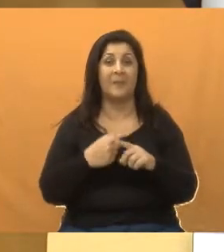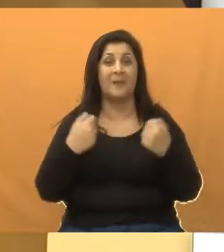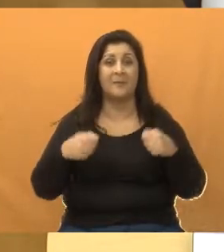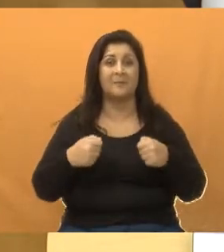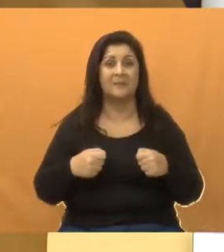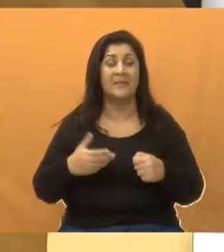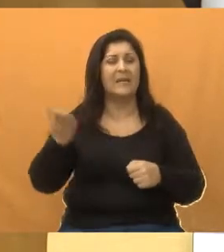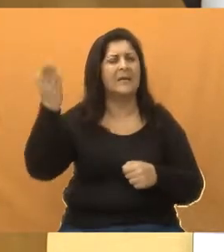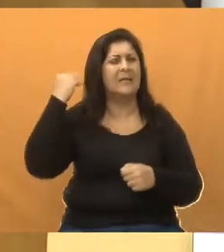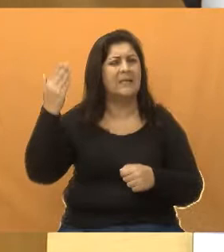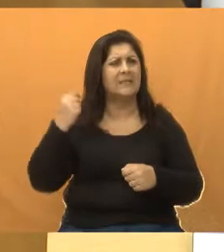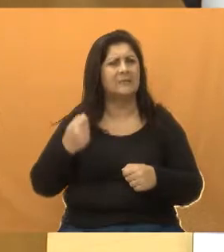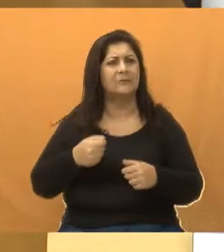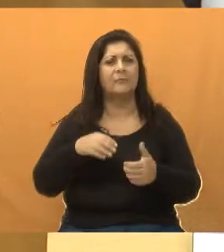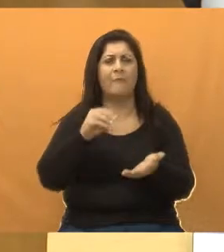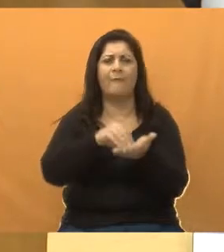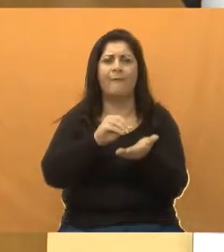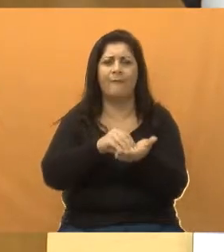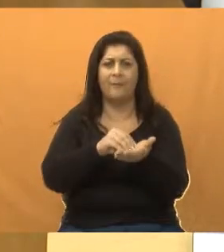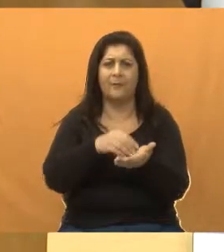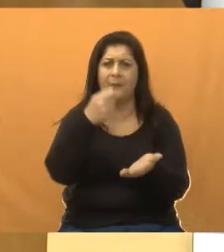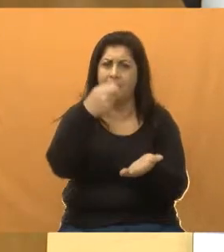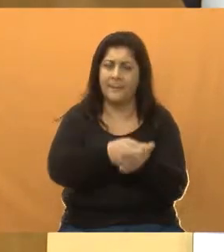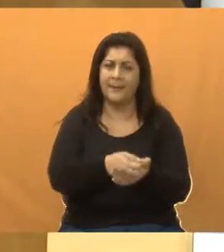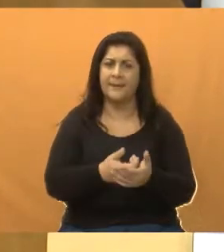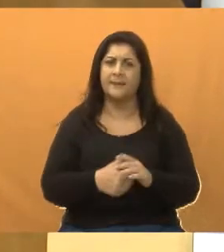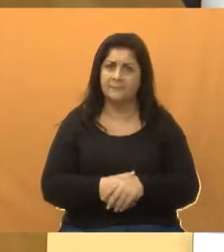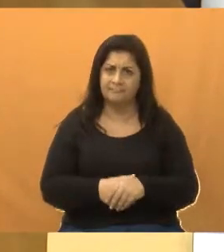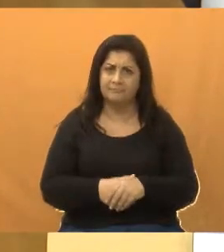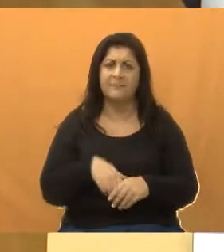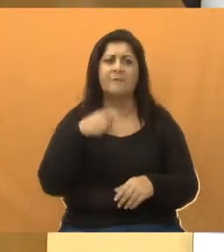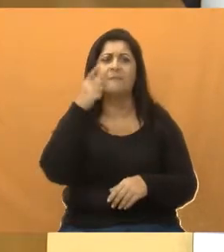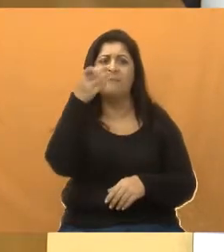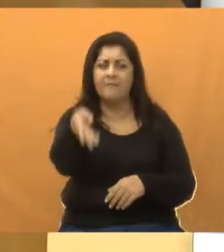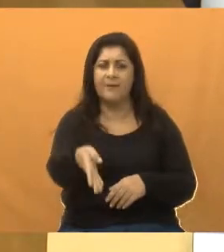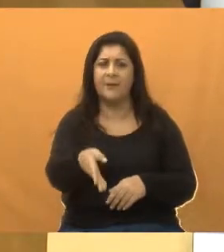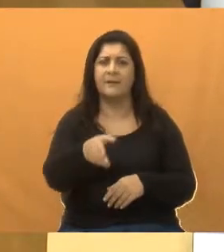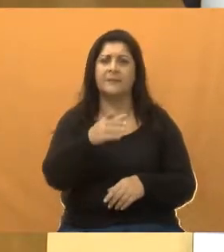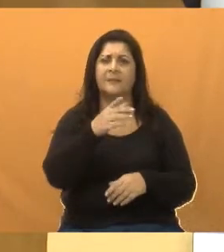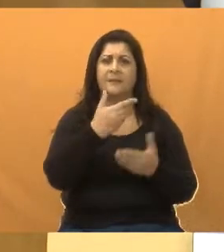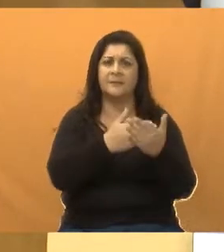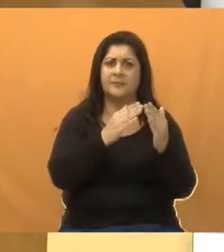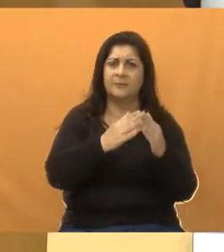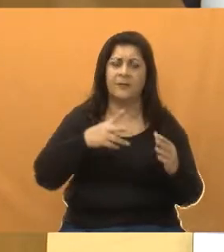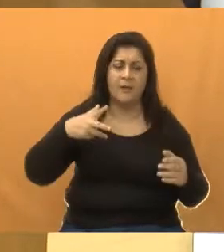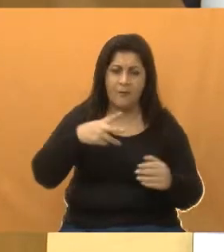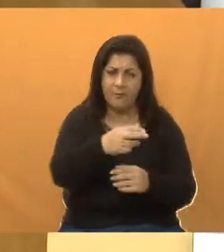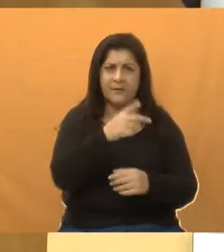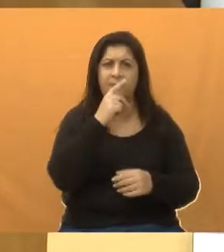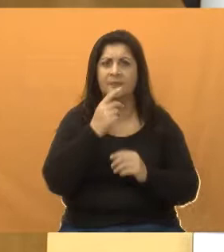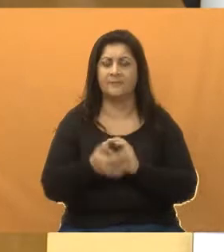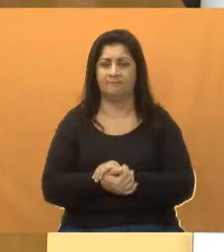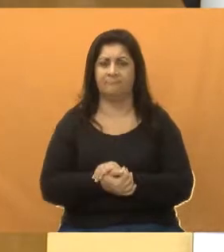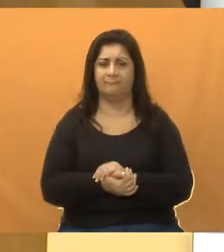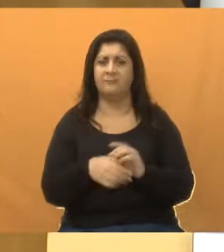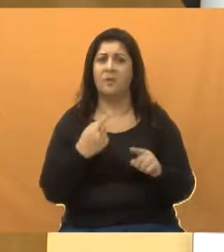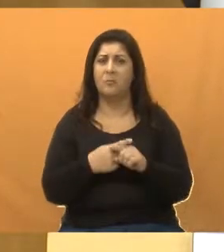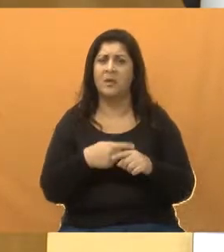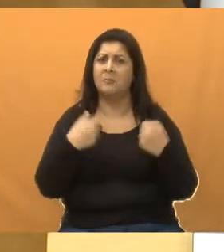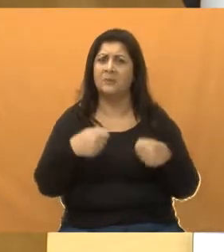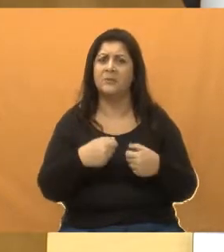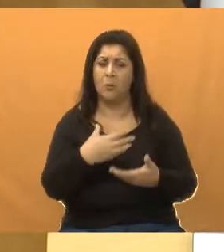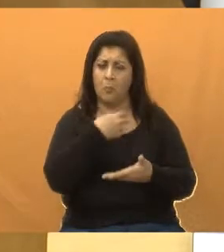quando faltou as 2 contas de água. Ir lá na escola e cortar. Porque aí o exemplo, a educação para as